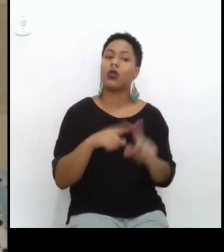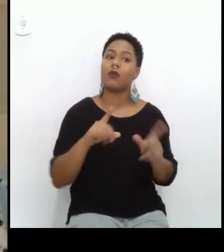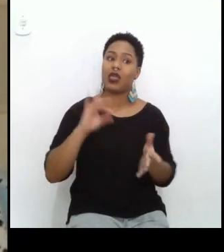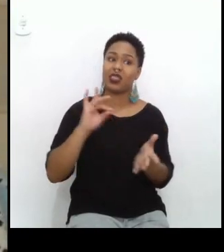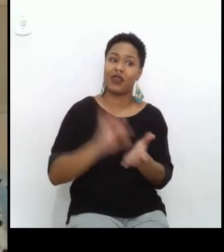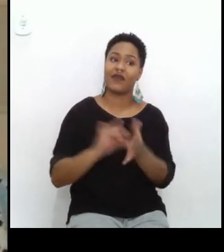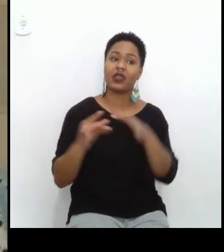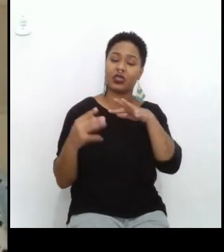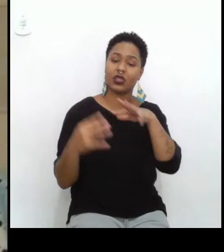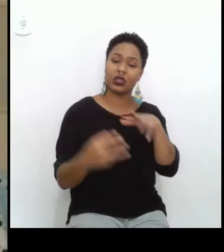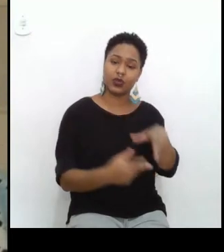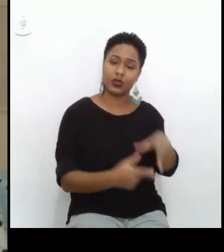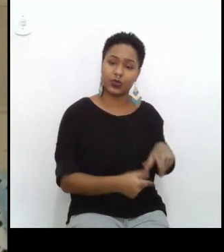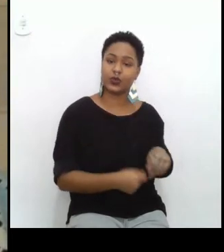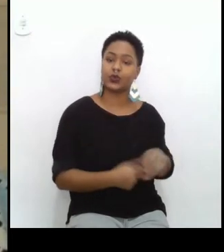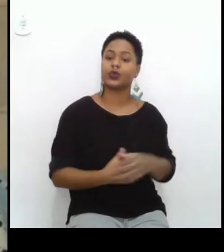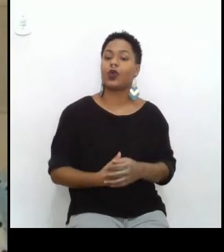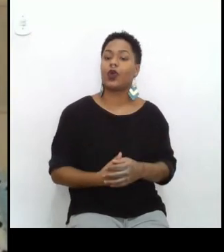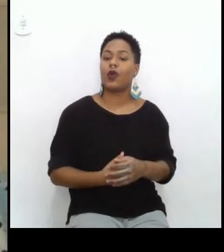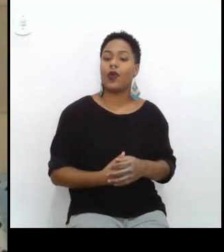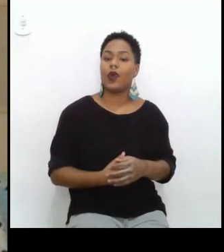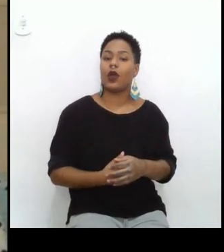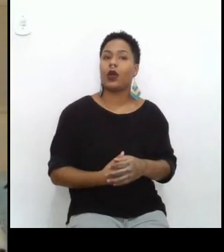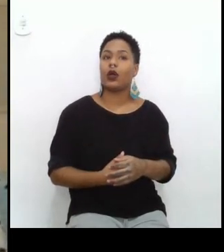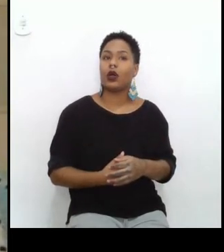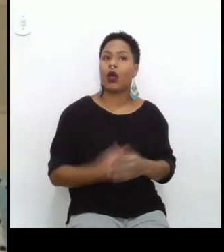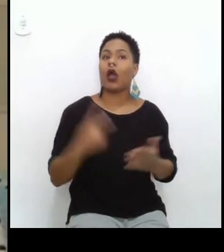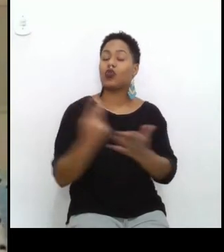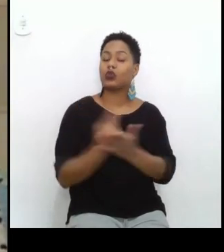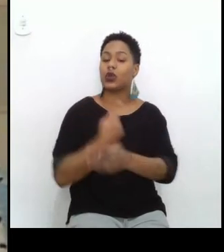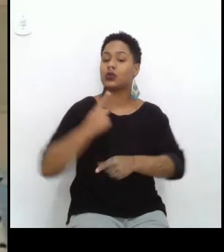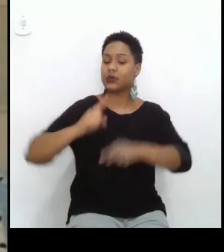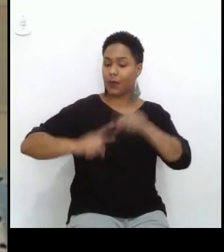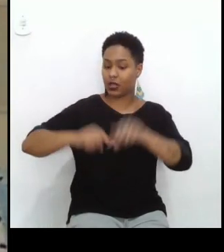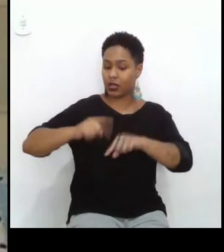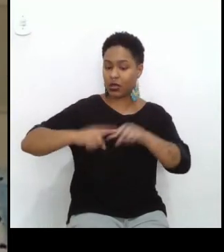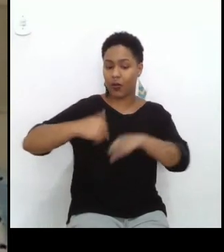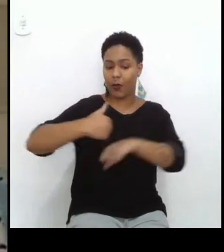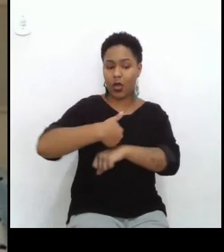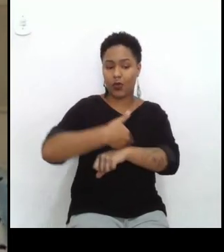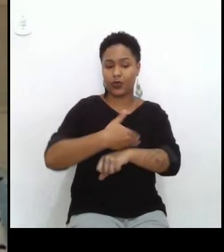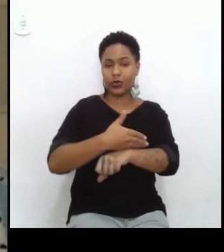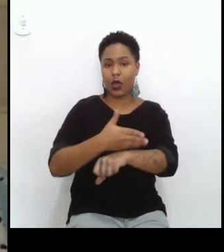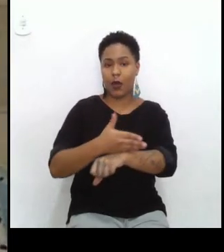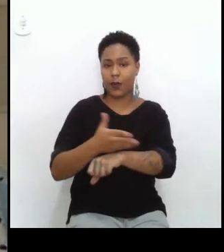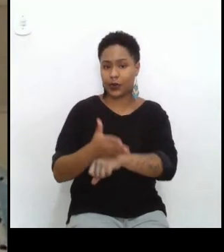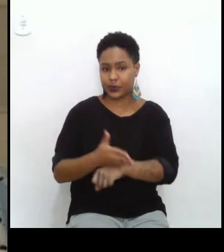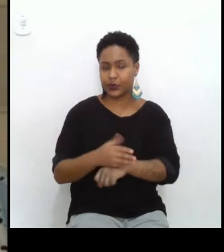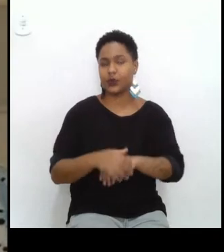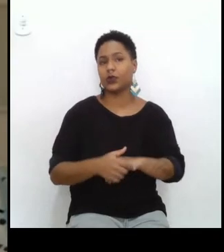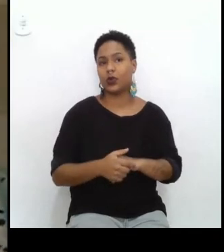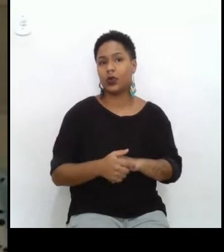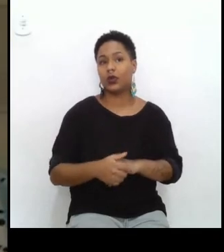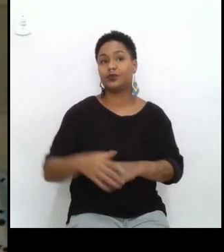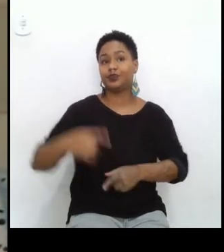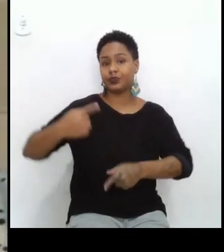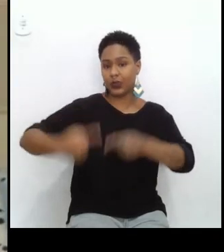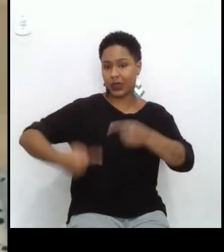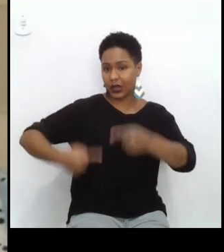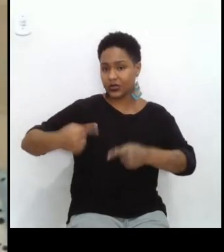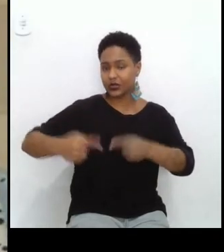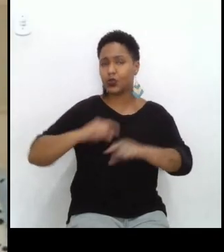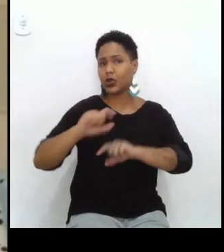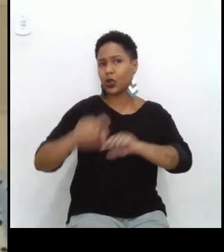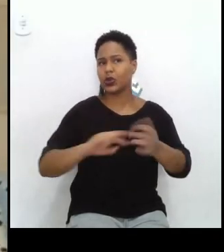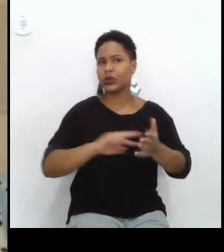mundo ali ela acontece materialmente o tempo todo né E essa do que pode ser a